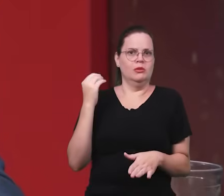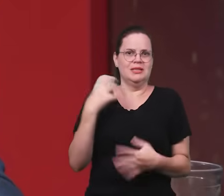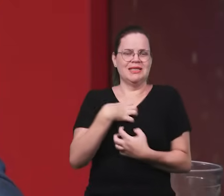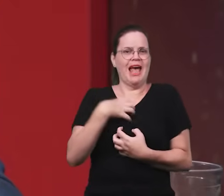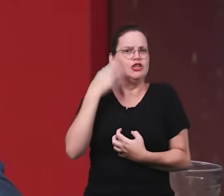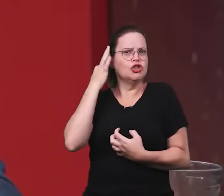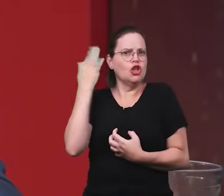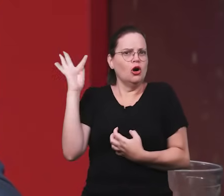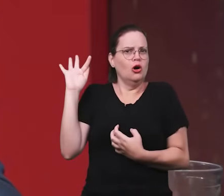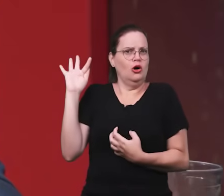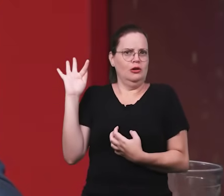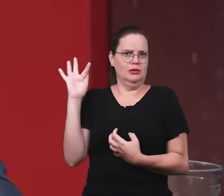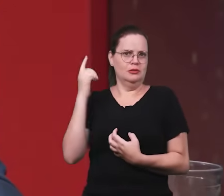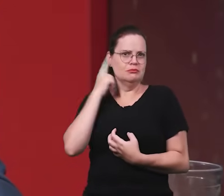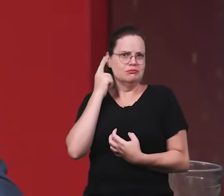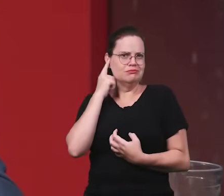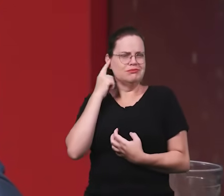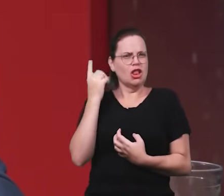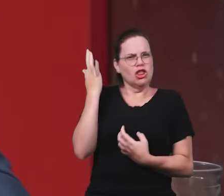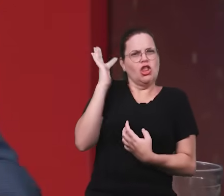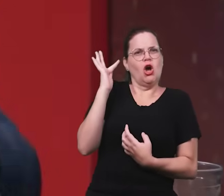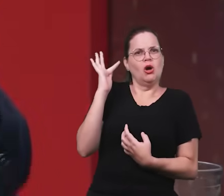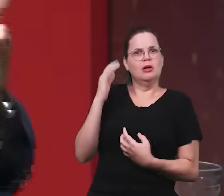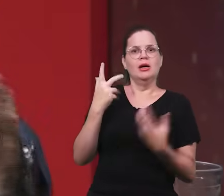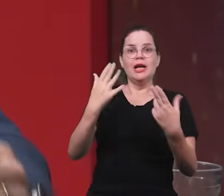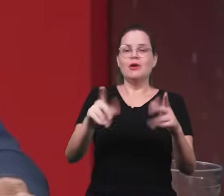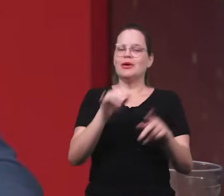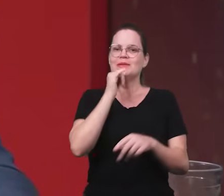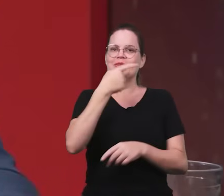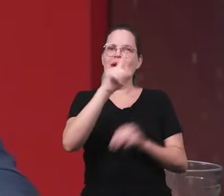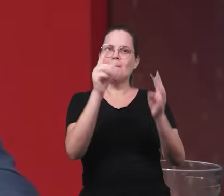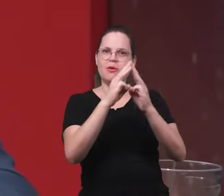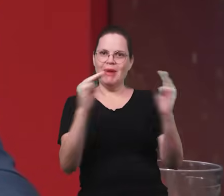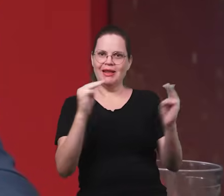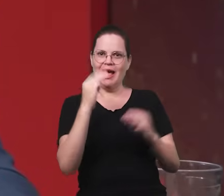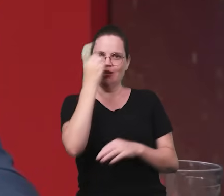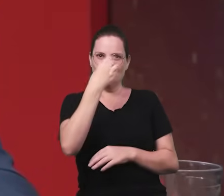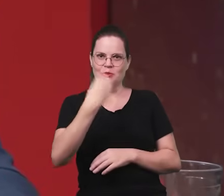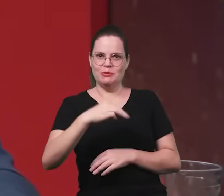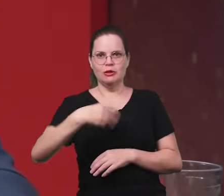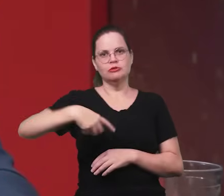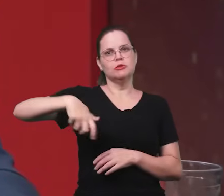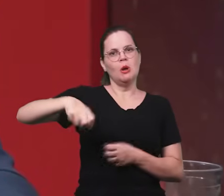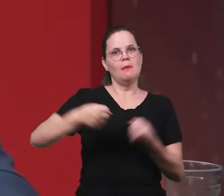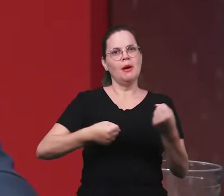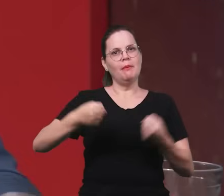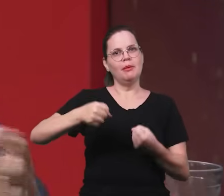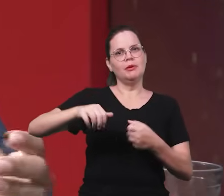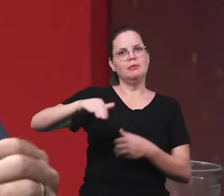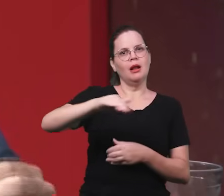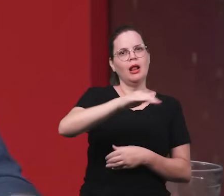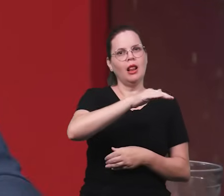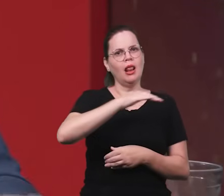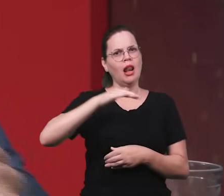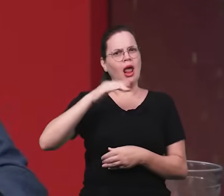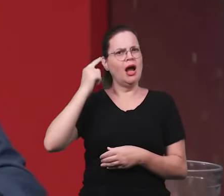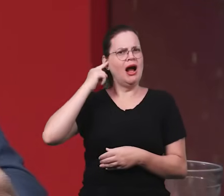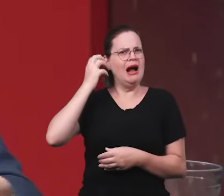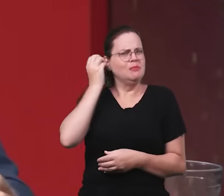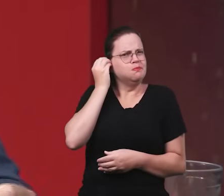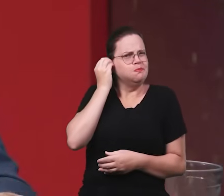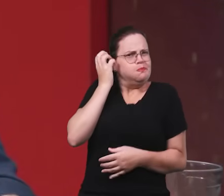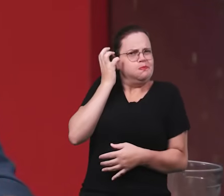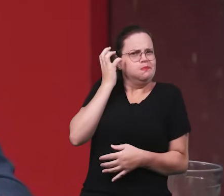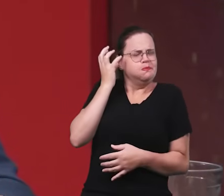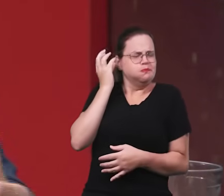sobe, você começa a sentir o tímpano, você vai ali para Domingos Martins, alguma montanha, você começa a sentir isso. E Torricelli, ele